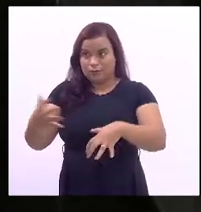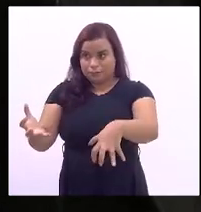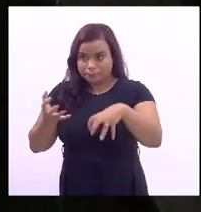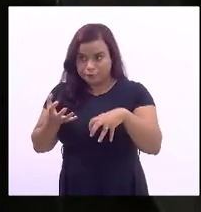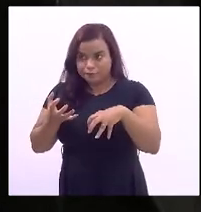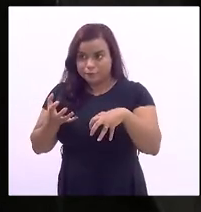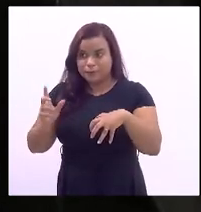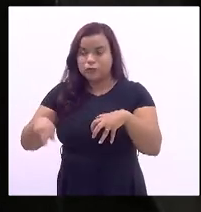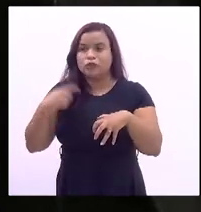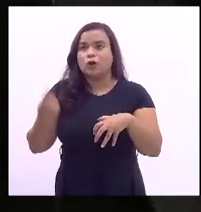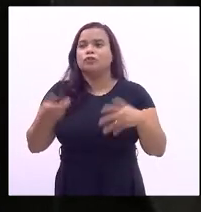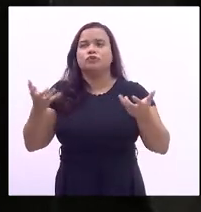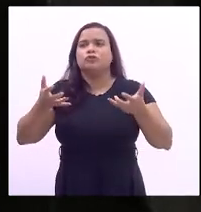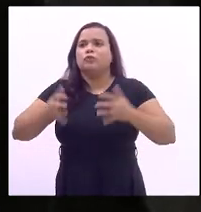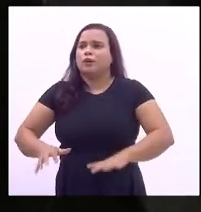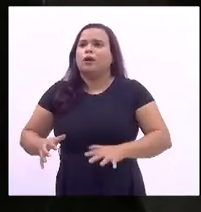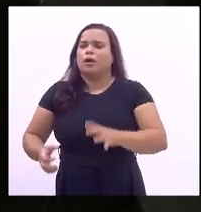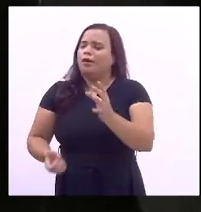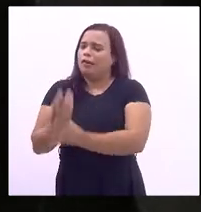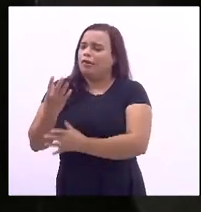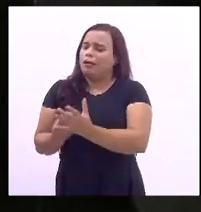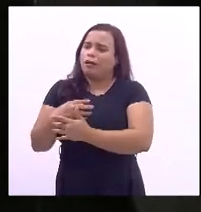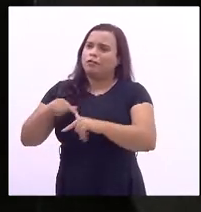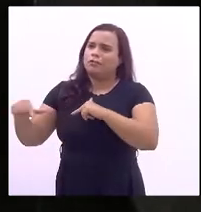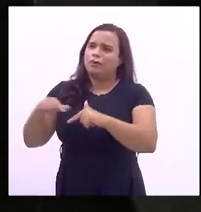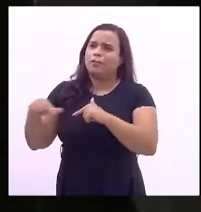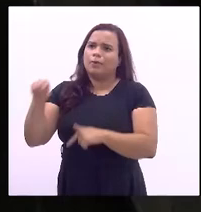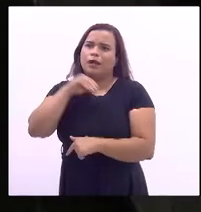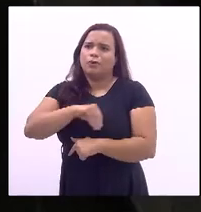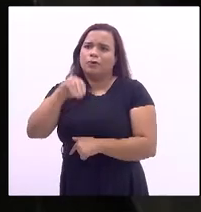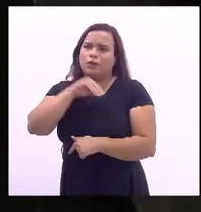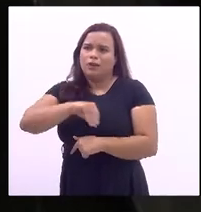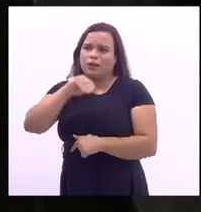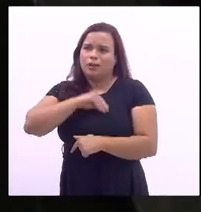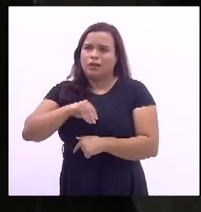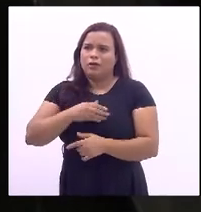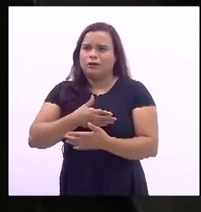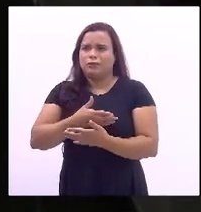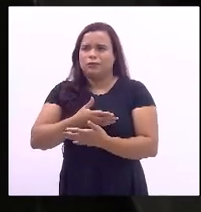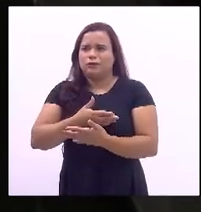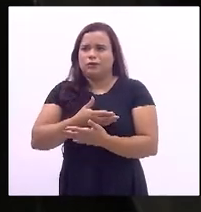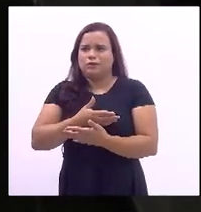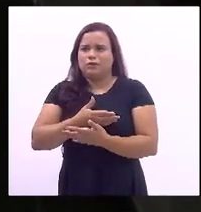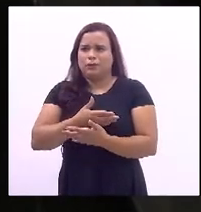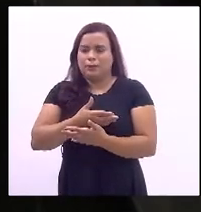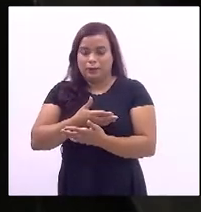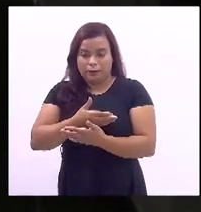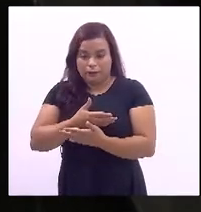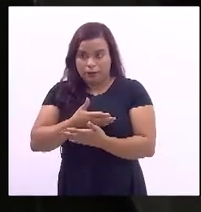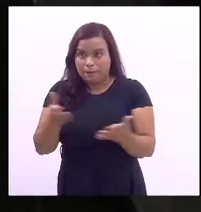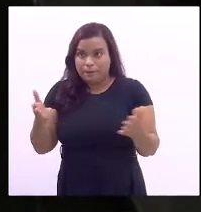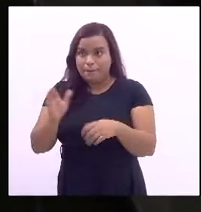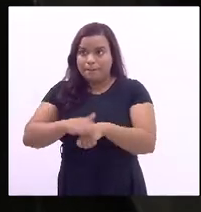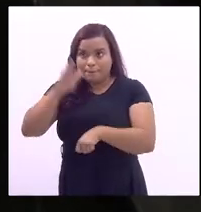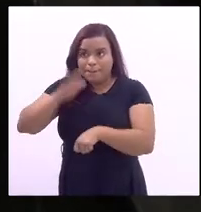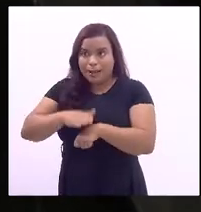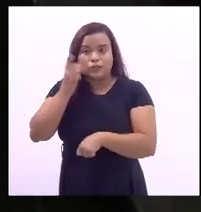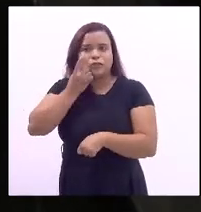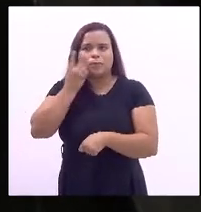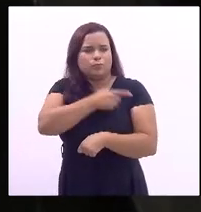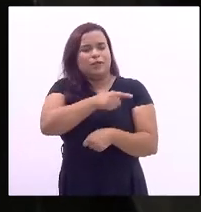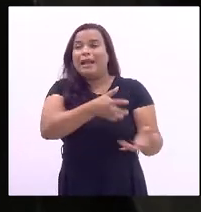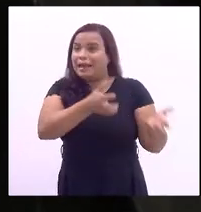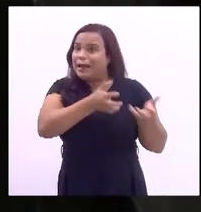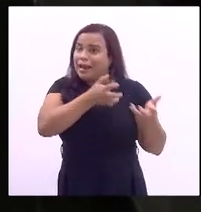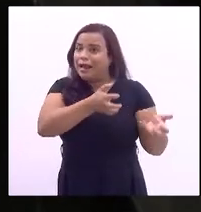a geração de emprego e renda que as senhoras e senhores deputados o próprio prédio da